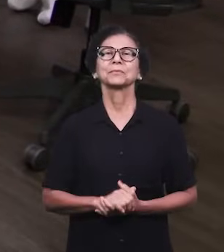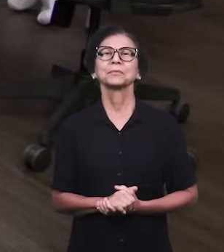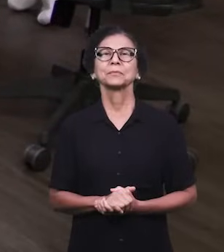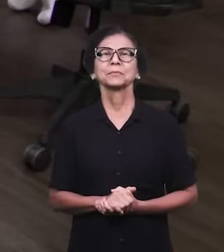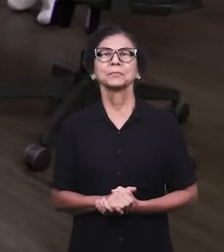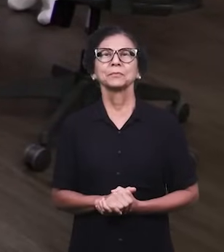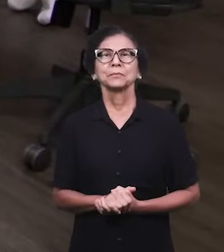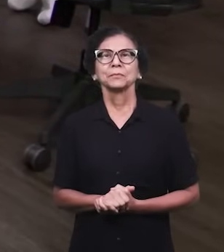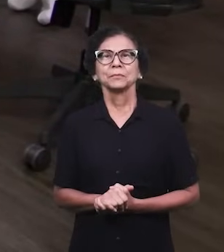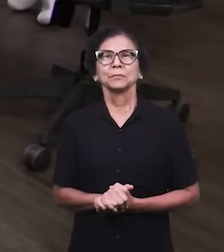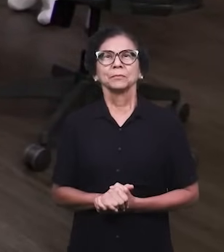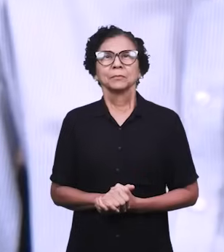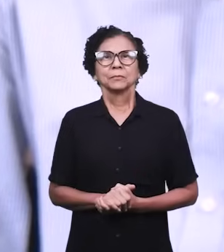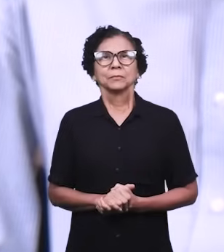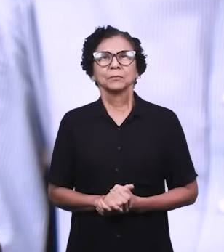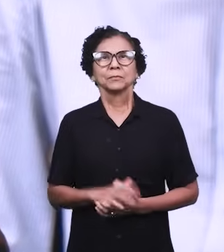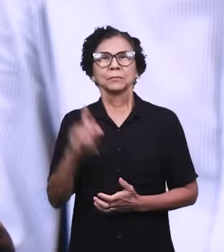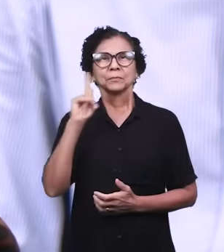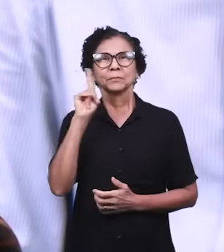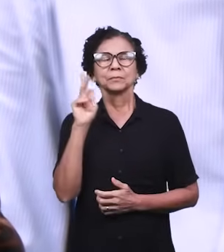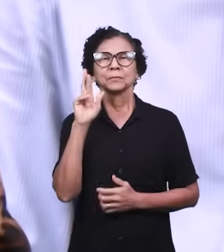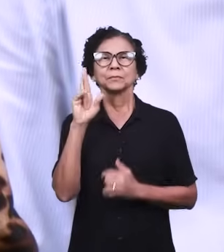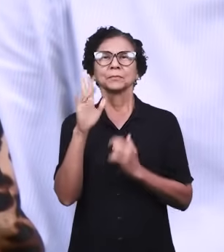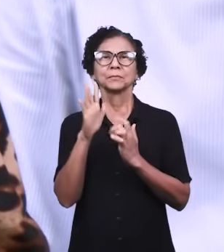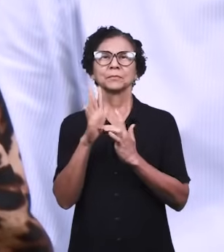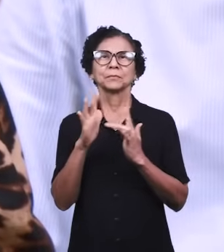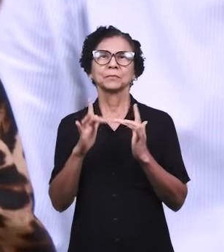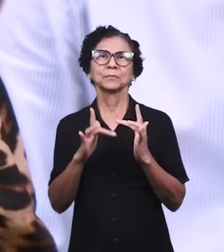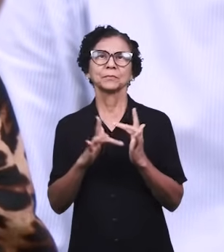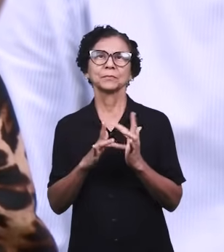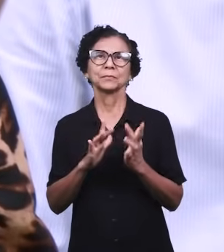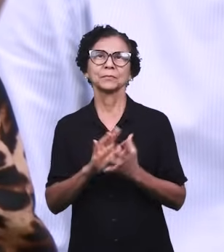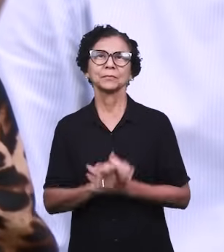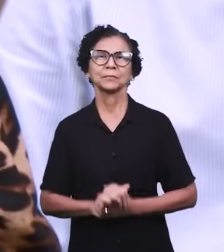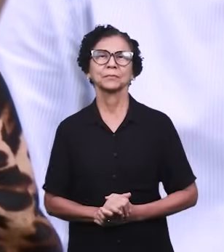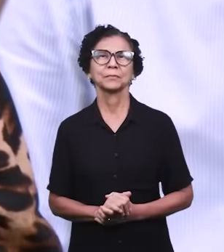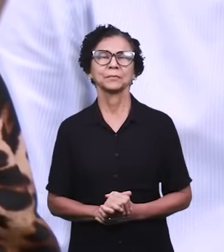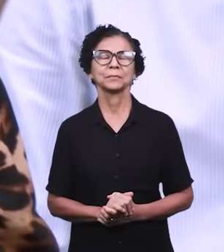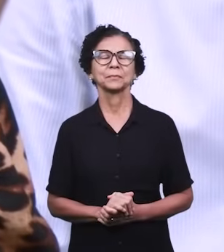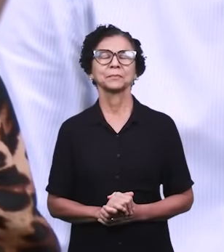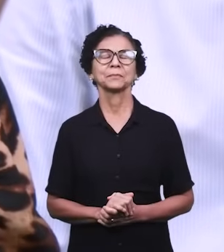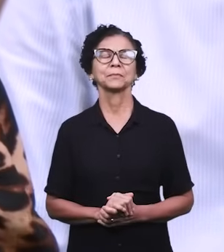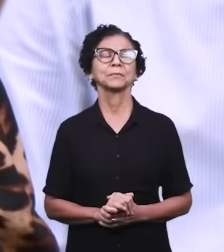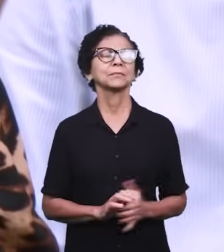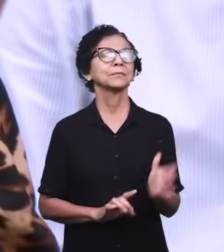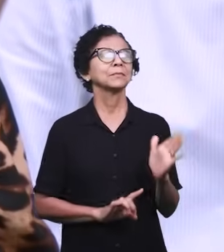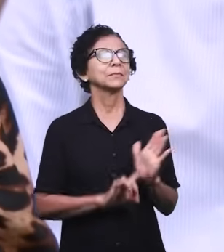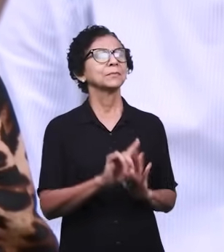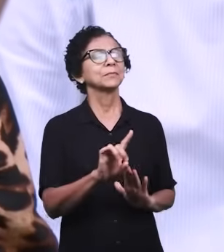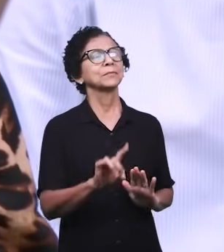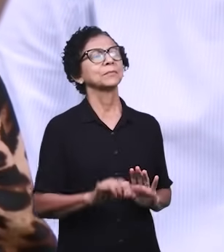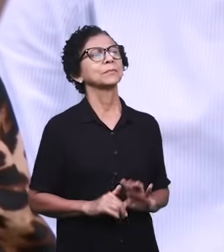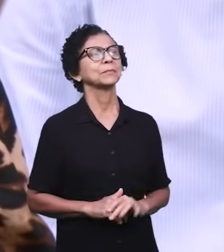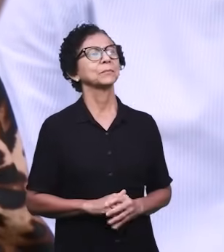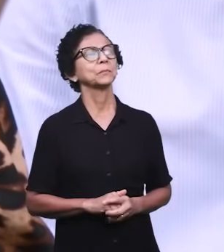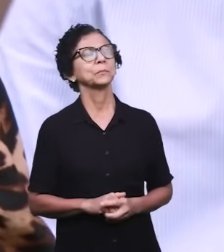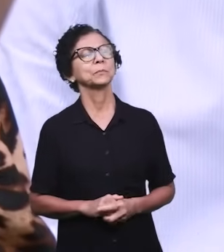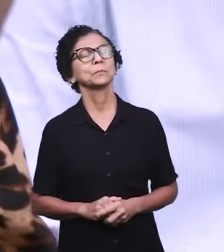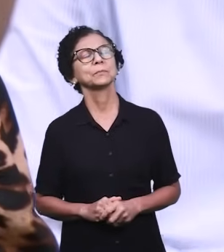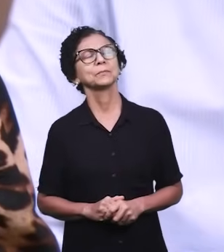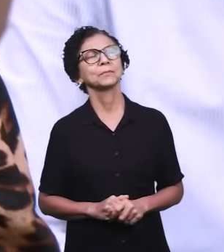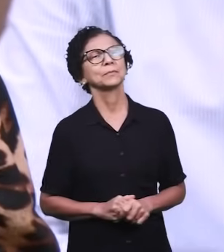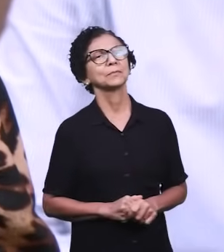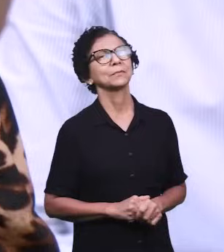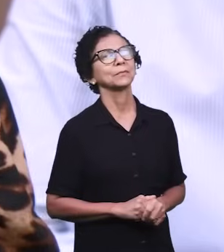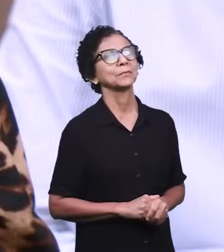pergunta sobre isso. A paz do Senhor, irmãos. Pastor, a minha pergunta é, como o jovem ele